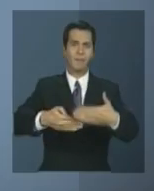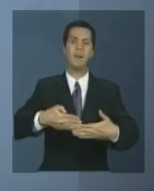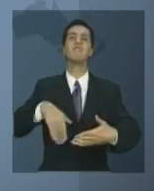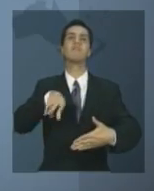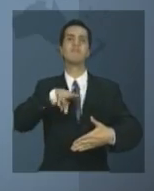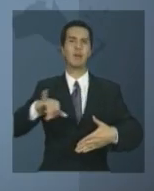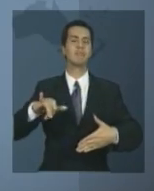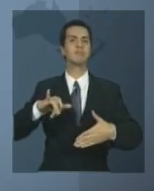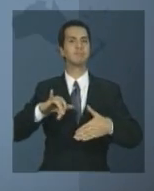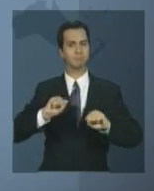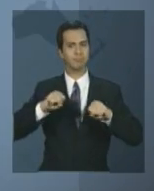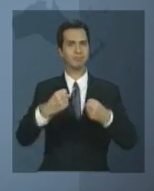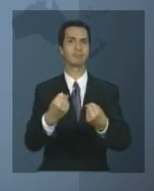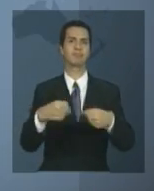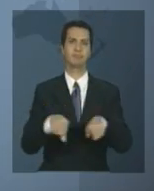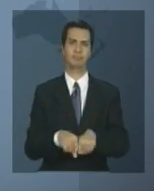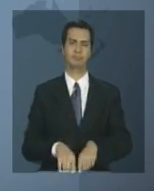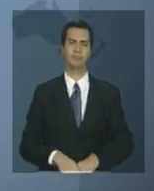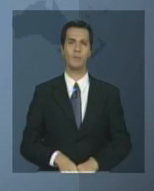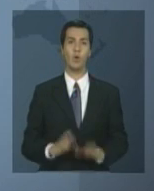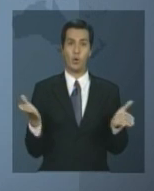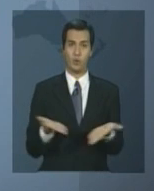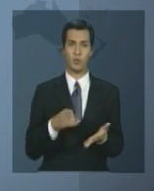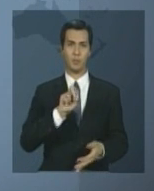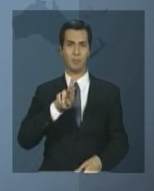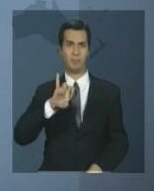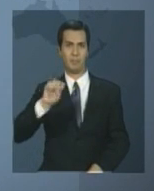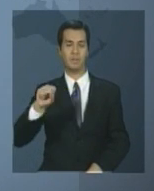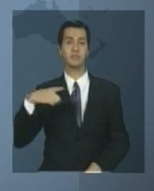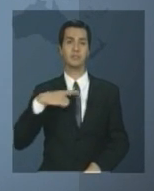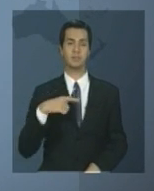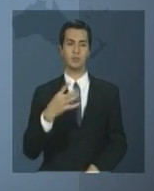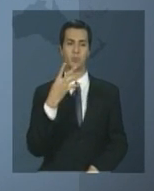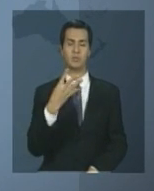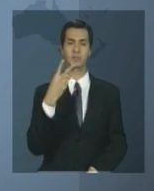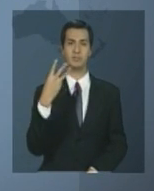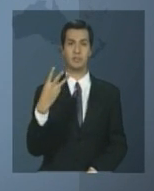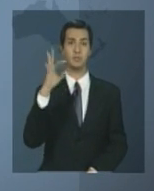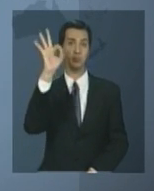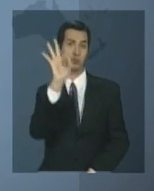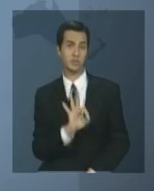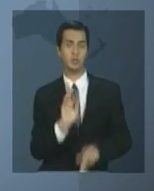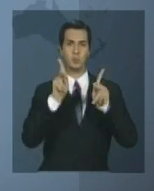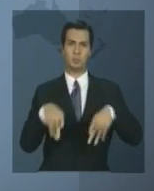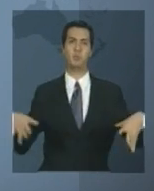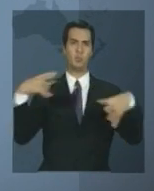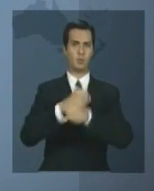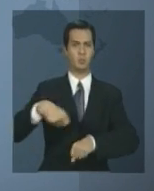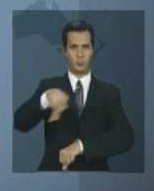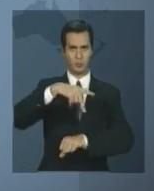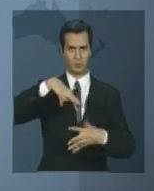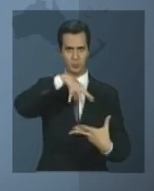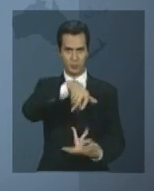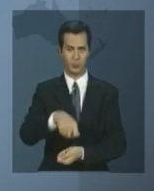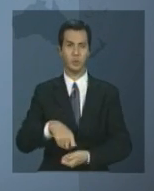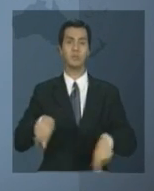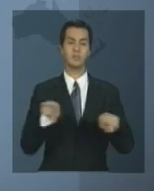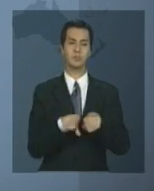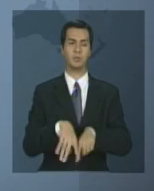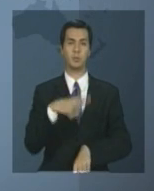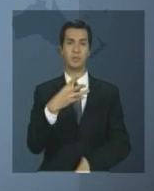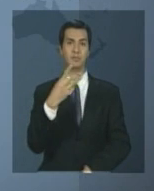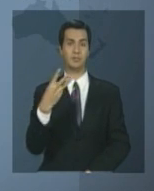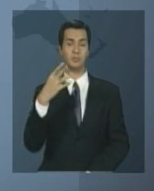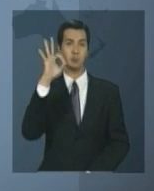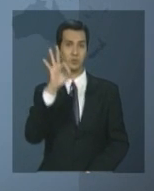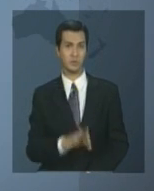países. Atualmente, os BRICS representam 43% da população mundial, 42% da força de trabalho, têm comércio entre